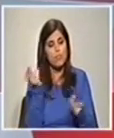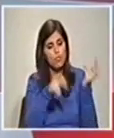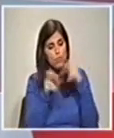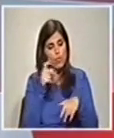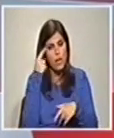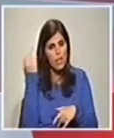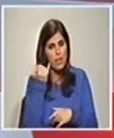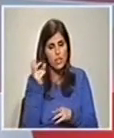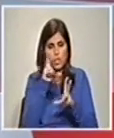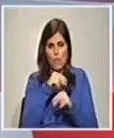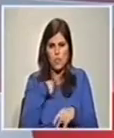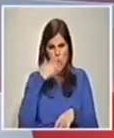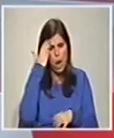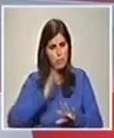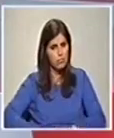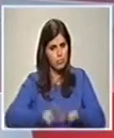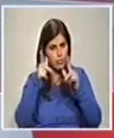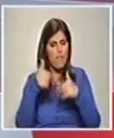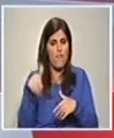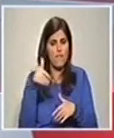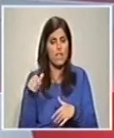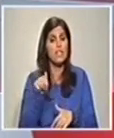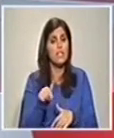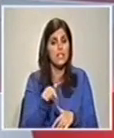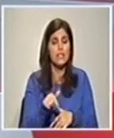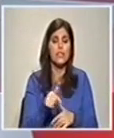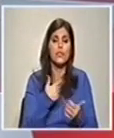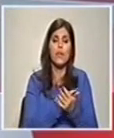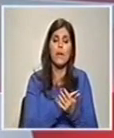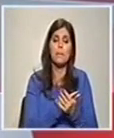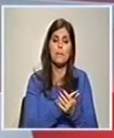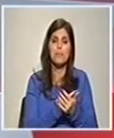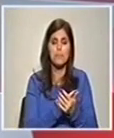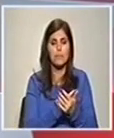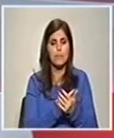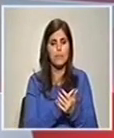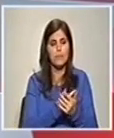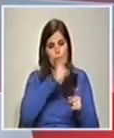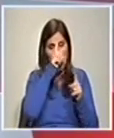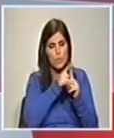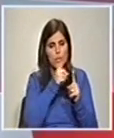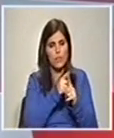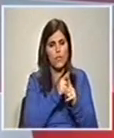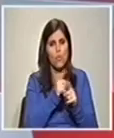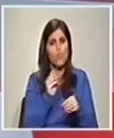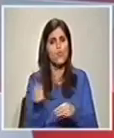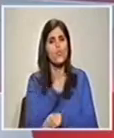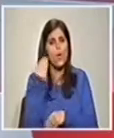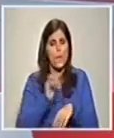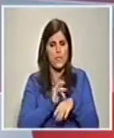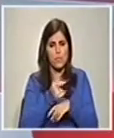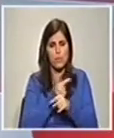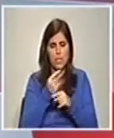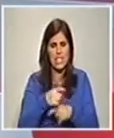os problemas. Portanto, aproveito que isto cresça. E que isto vai muito também em encontro ao propósito dos jovens profissionais, porque eles sentem que a sua